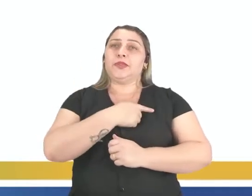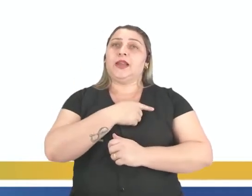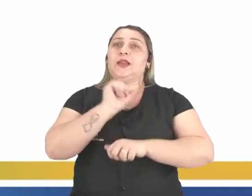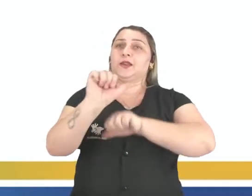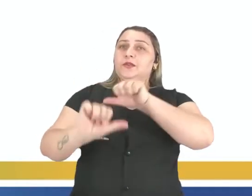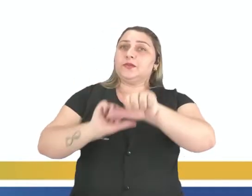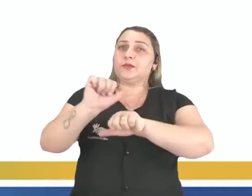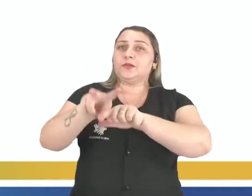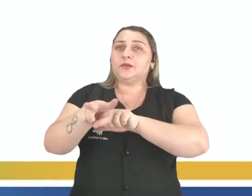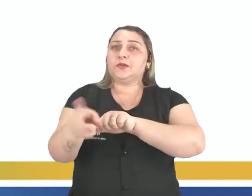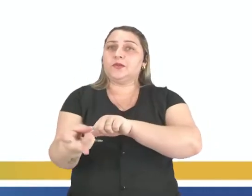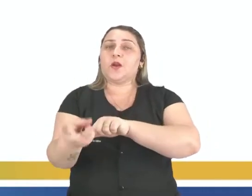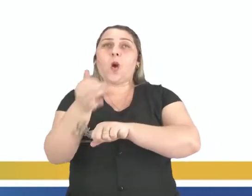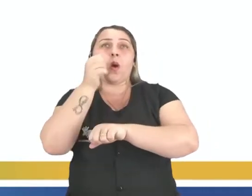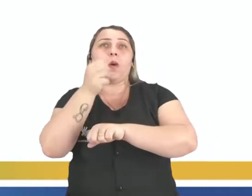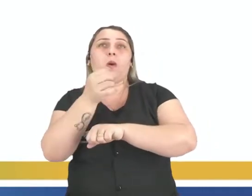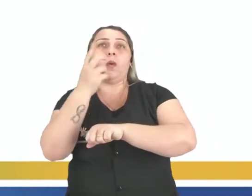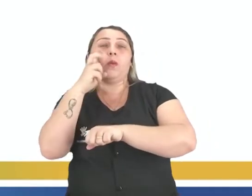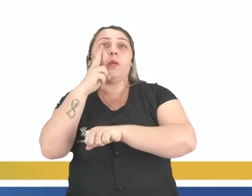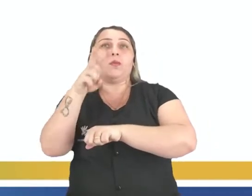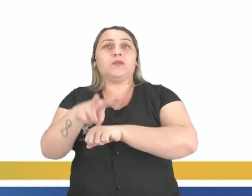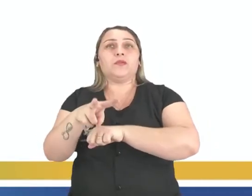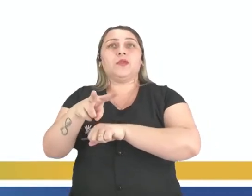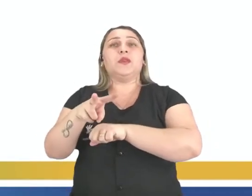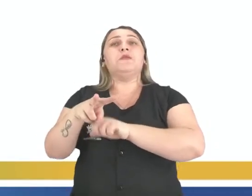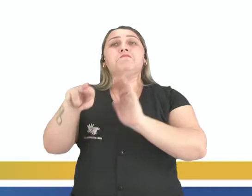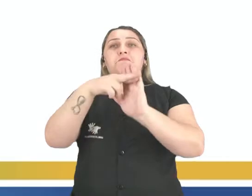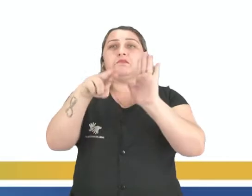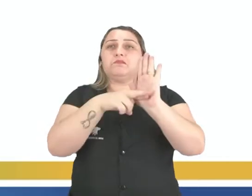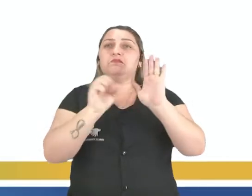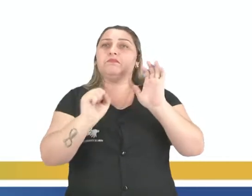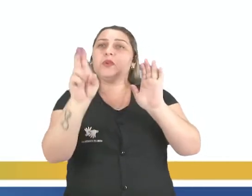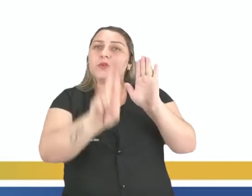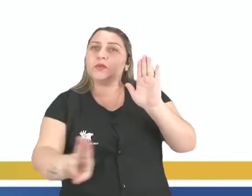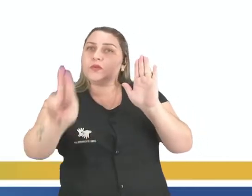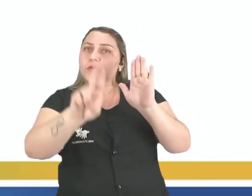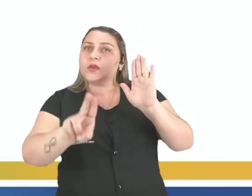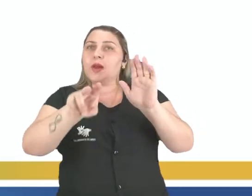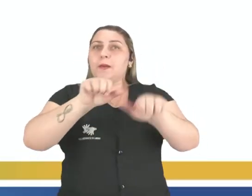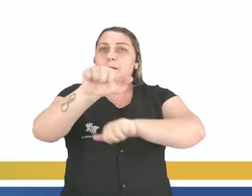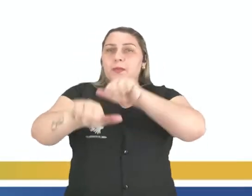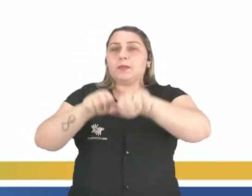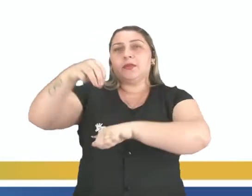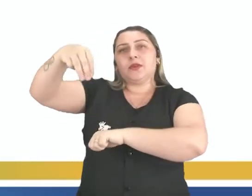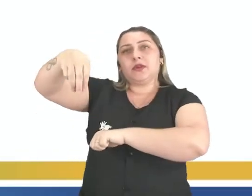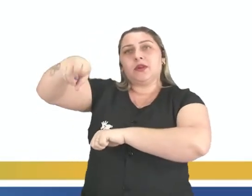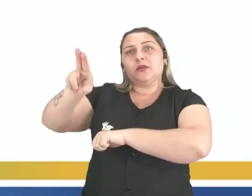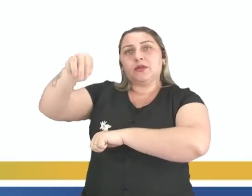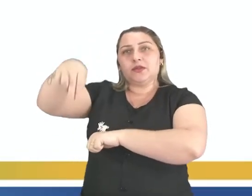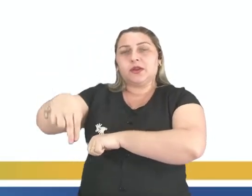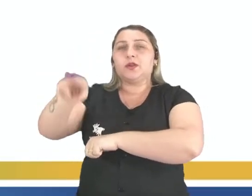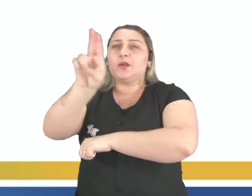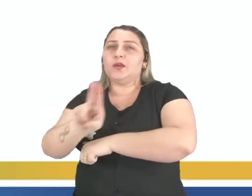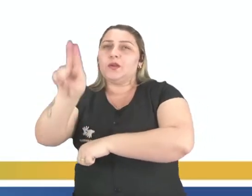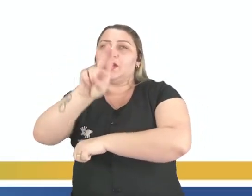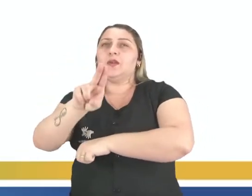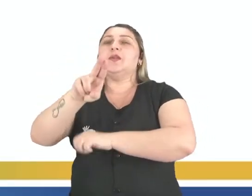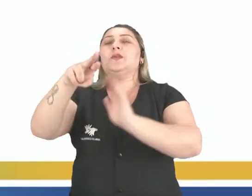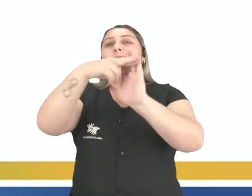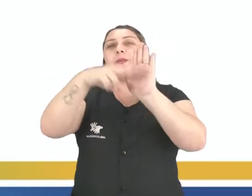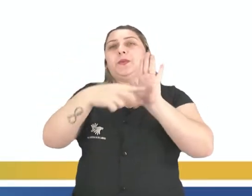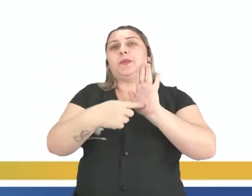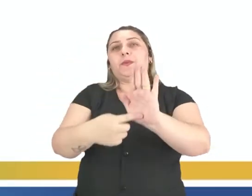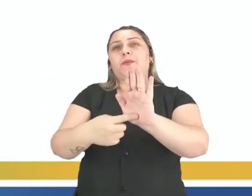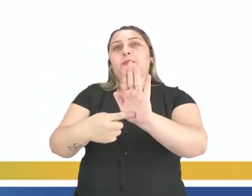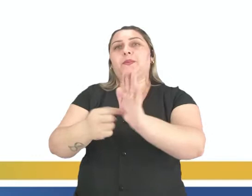de conversão, observe aqui, ó. Um recurso que a gente pode utilizar para poder converter essas medidas é utilizar o esquema que eu vou mostrar